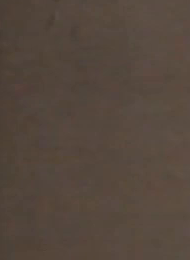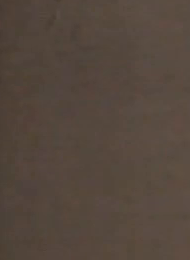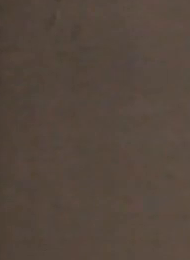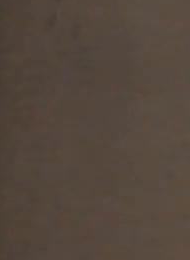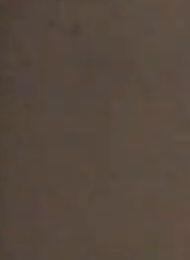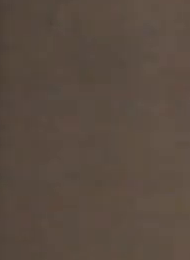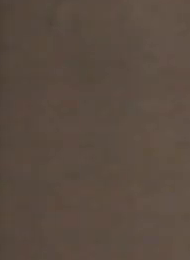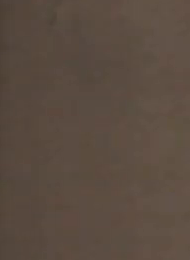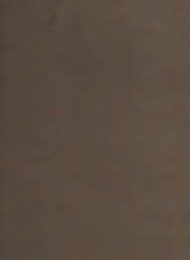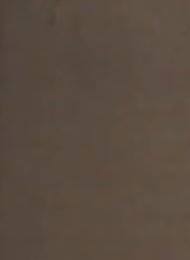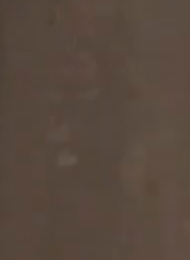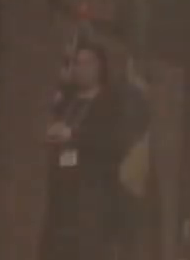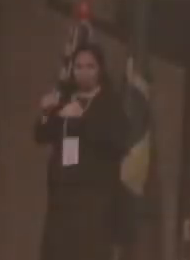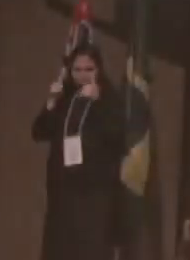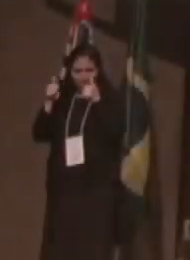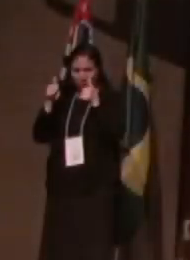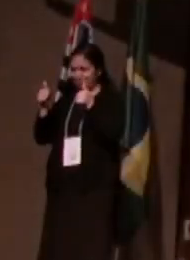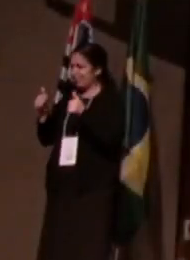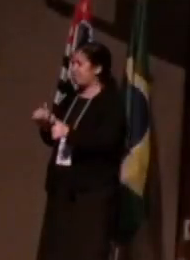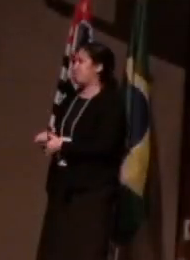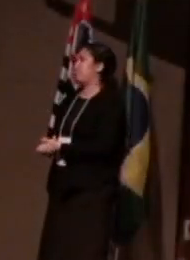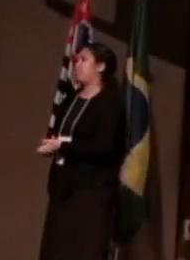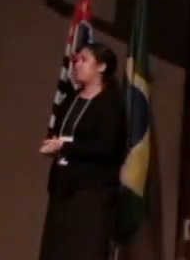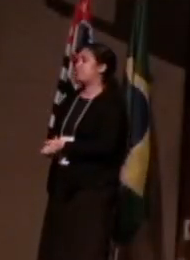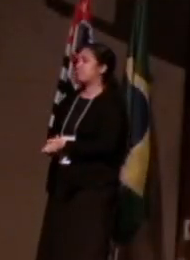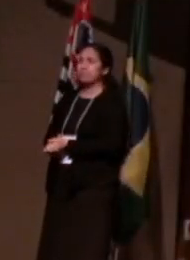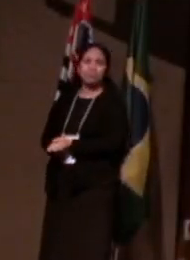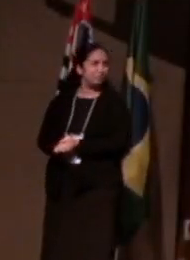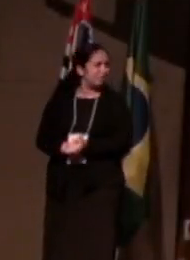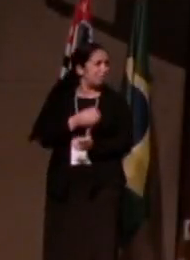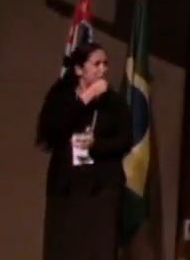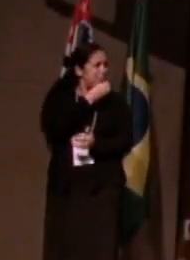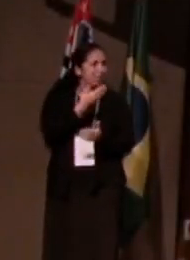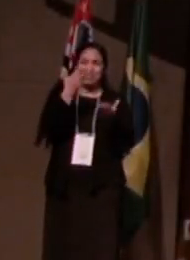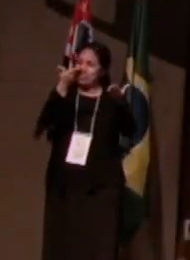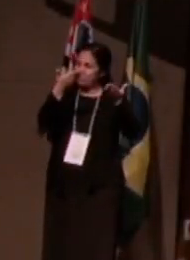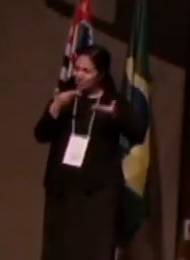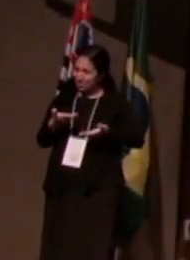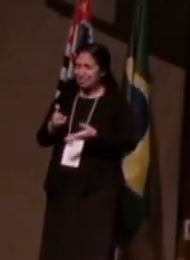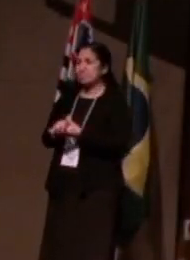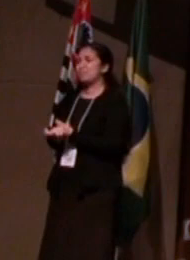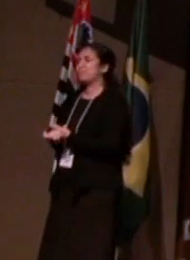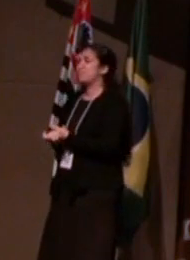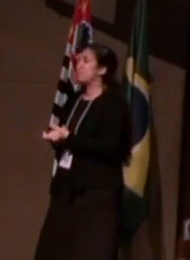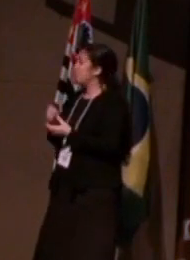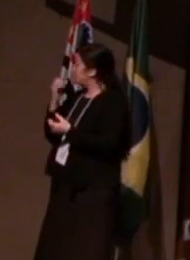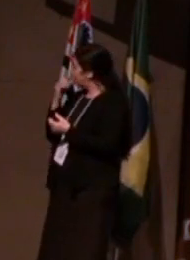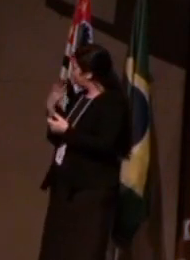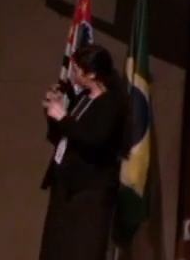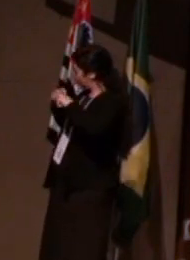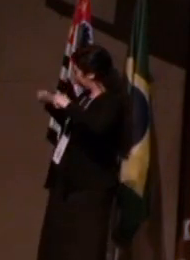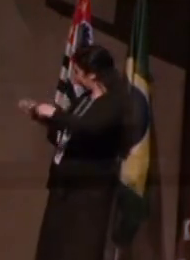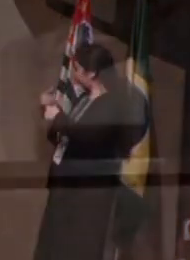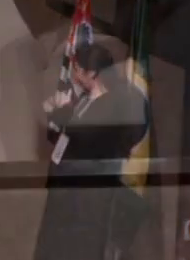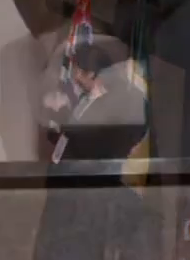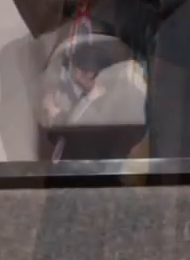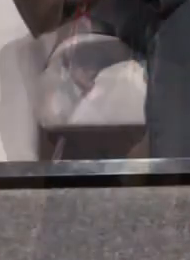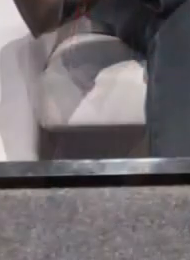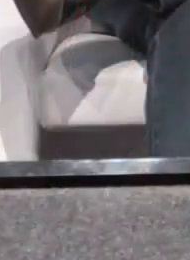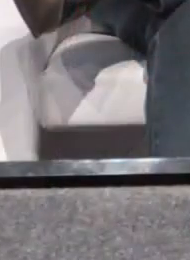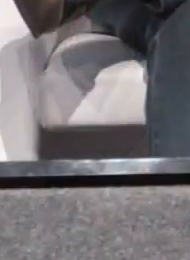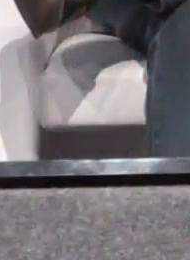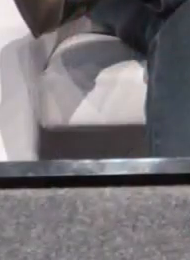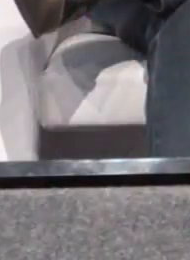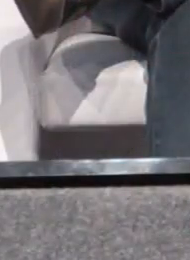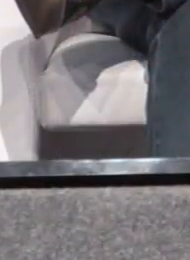Carla Nieto Vidal. Carla, seja bem-vinda. Então, boa mesa redonda para vocês. Bom